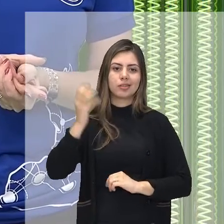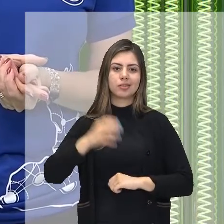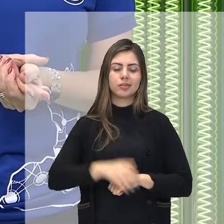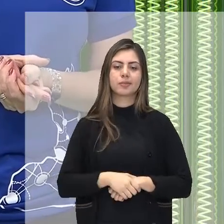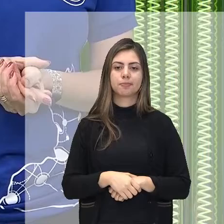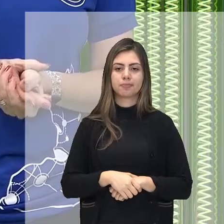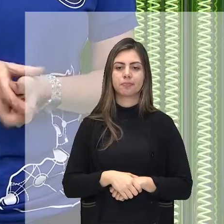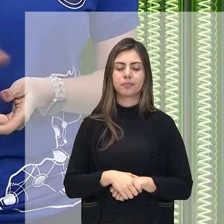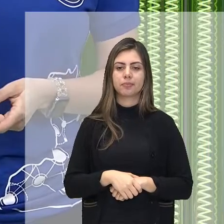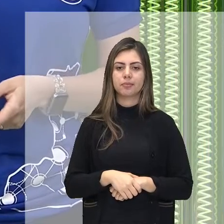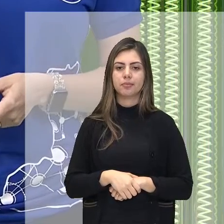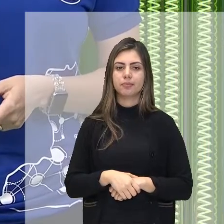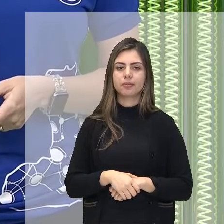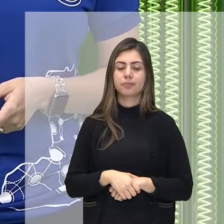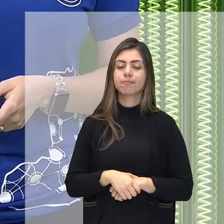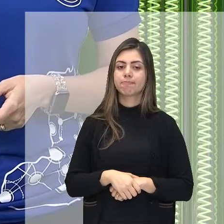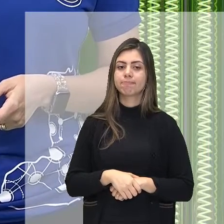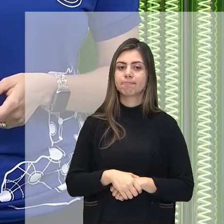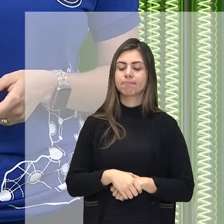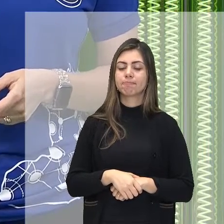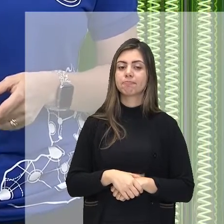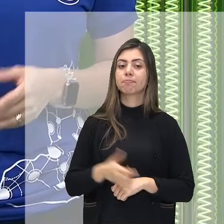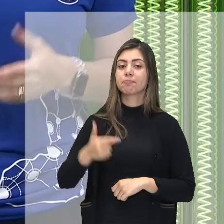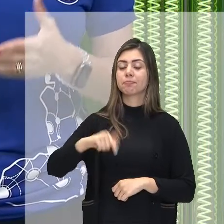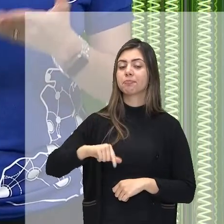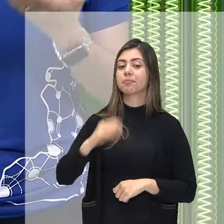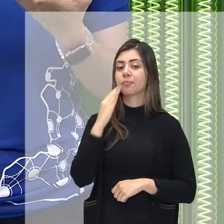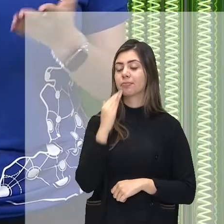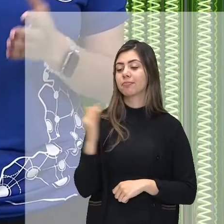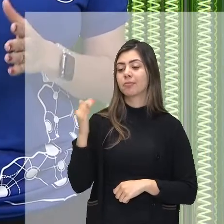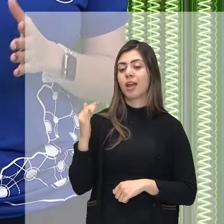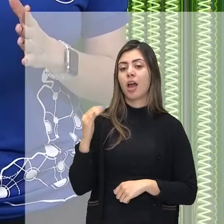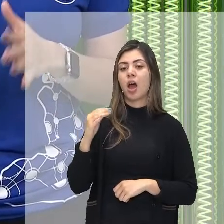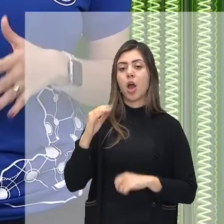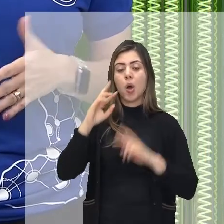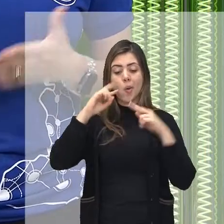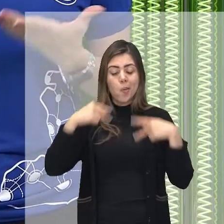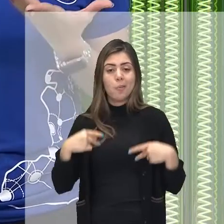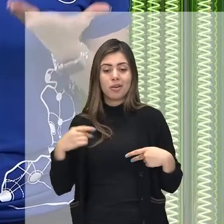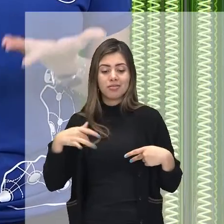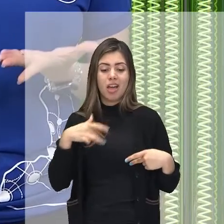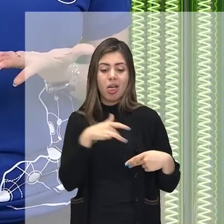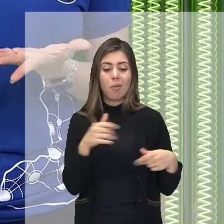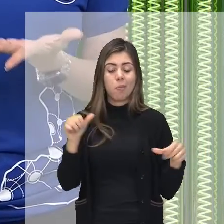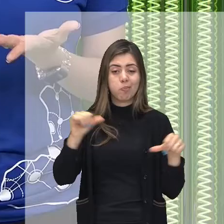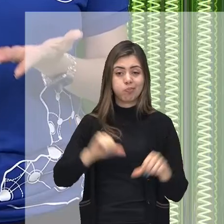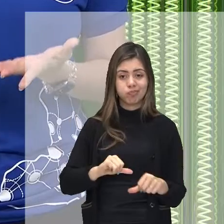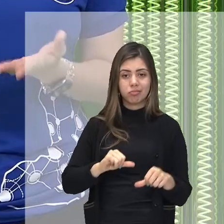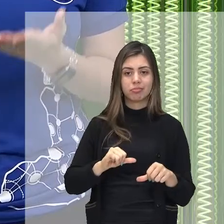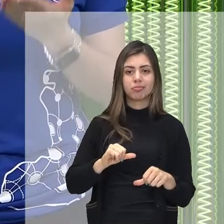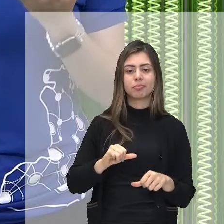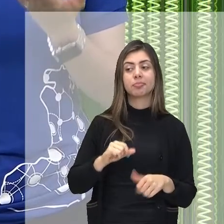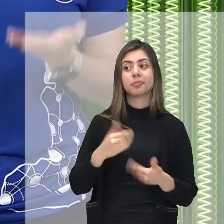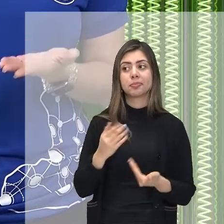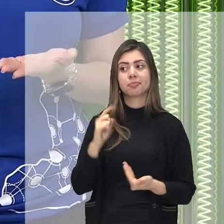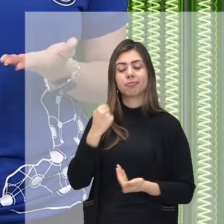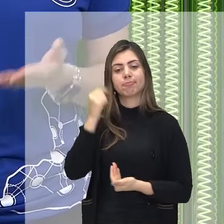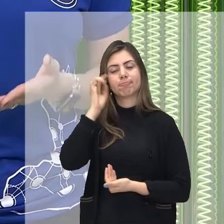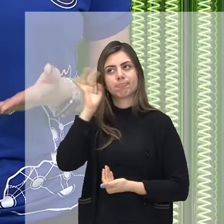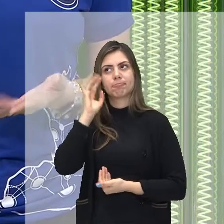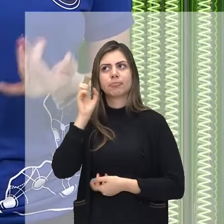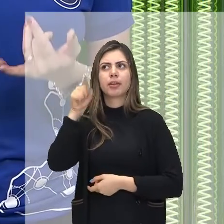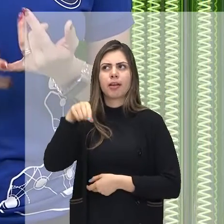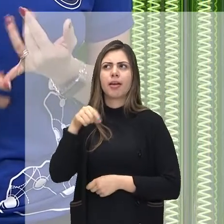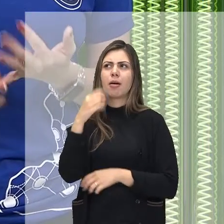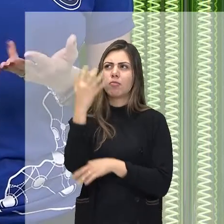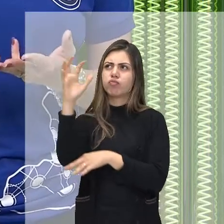que é a chuva ácida. A saúde humana, só de a gente pensar que é um ácido, né? Se